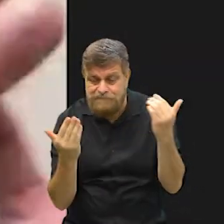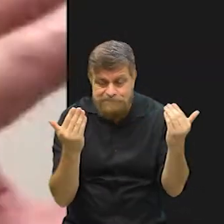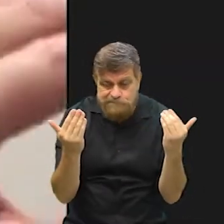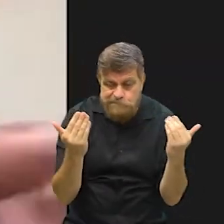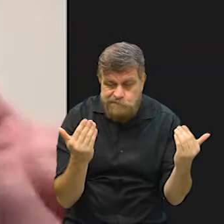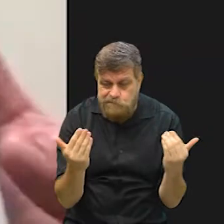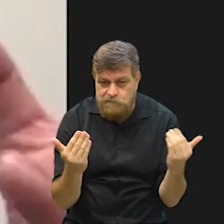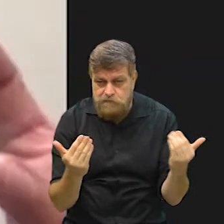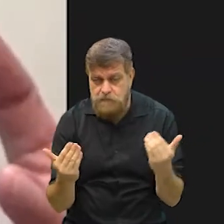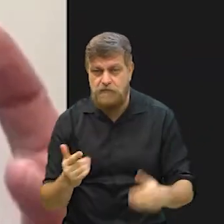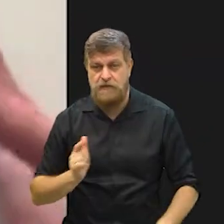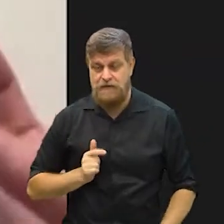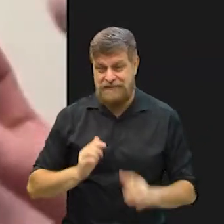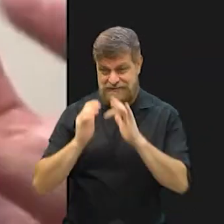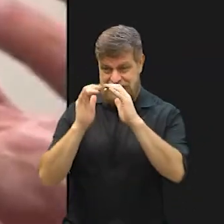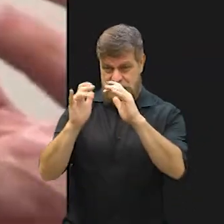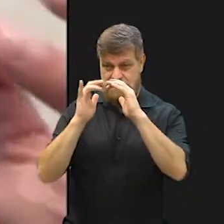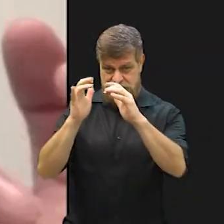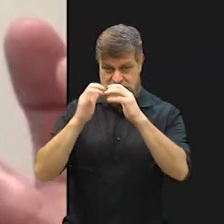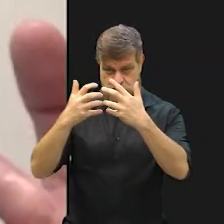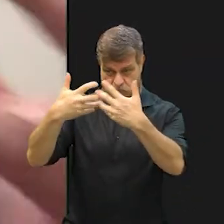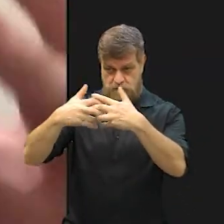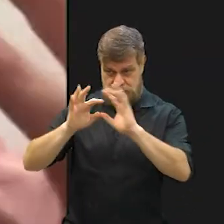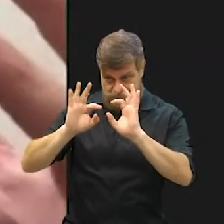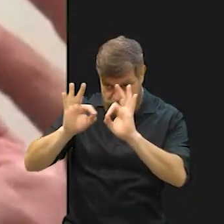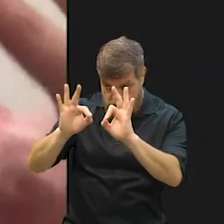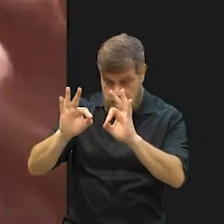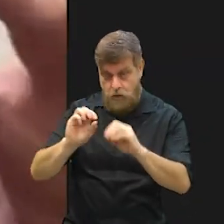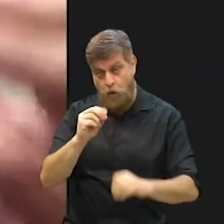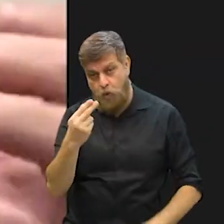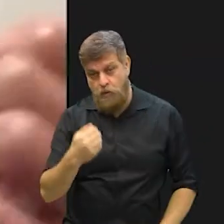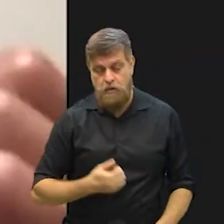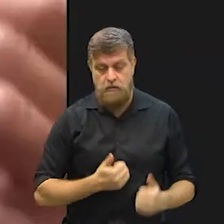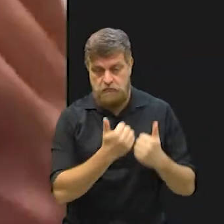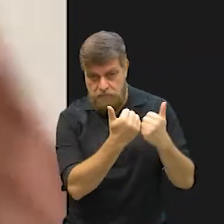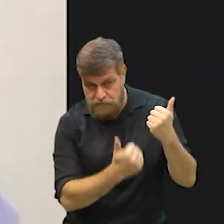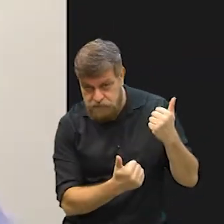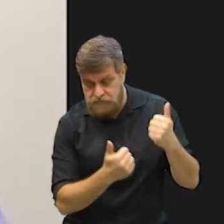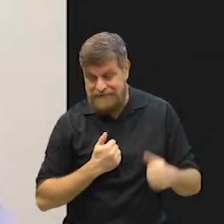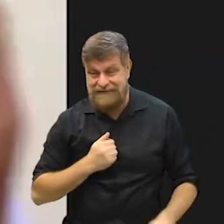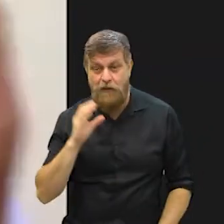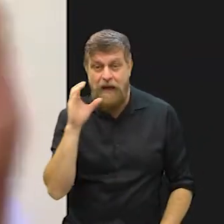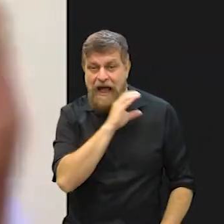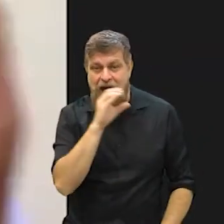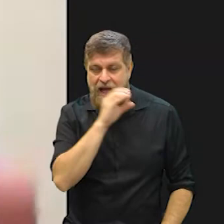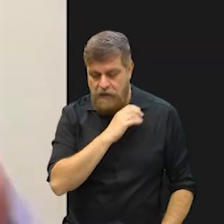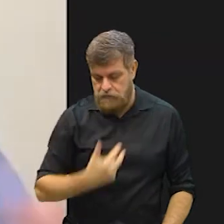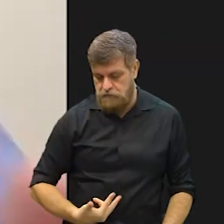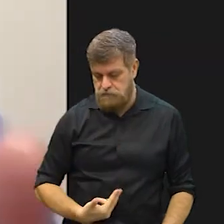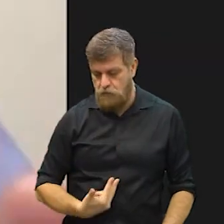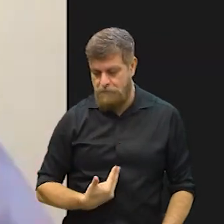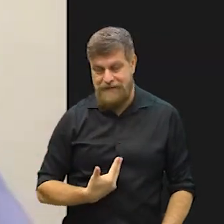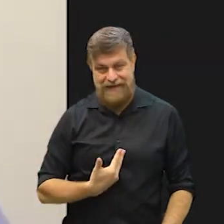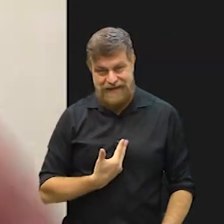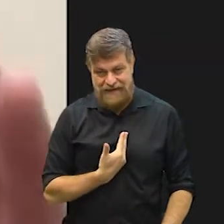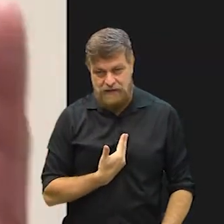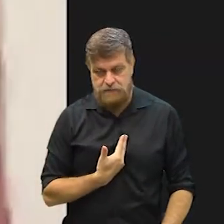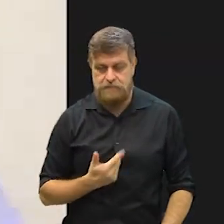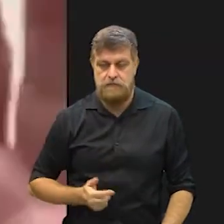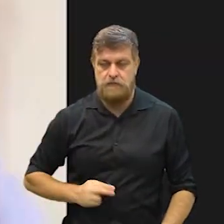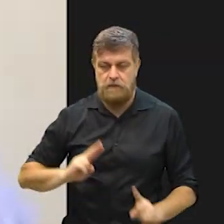Então, quanto menor for essa deterioração, tá? E quanto mais cedo eu conseguir operar essa